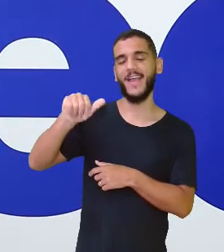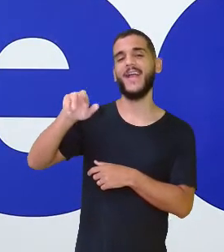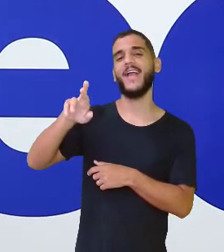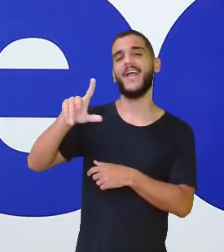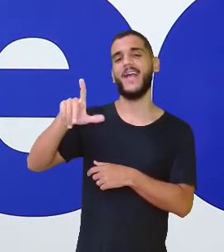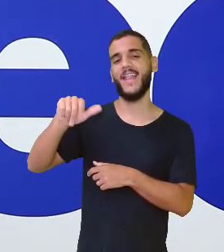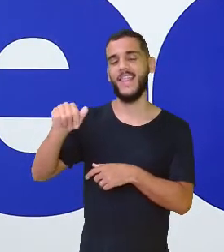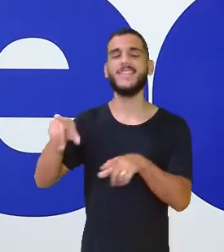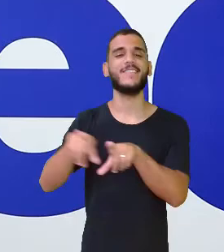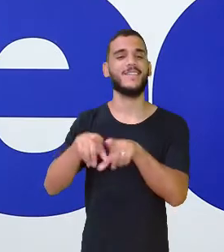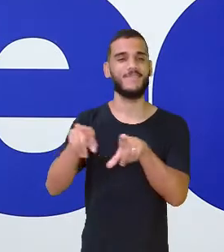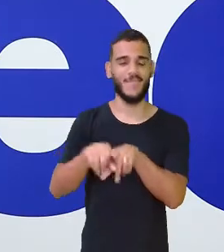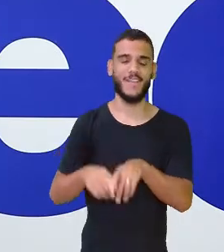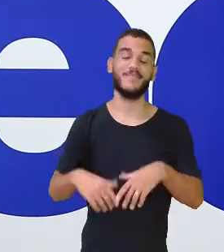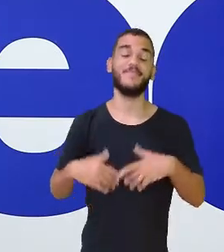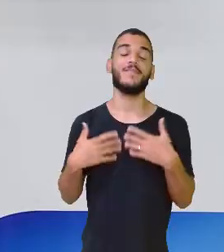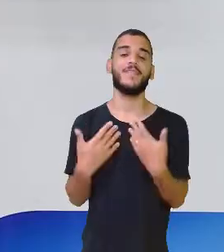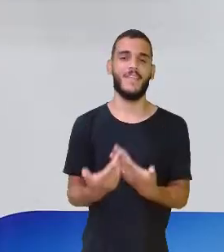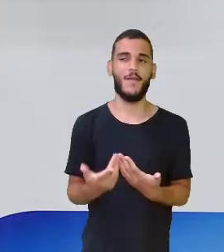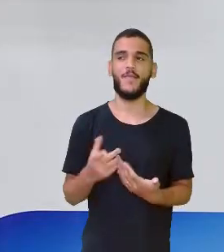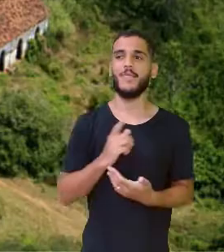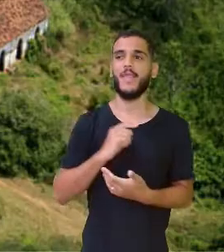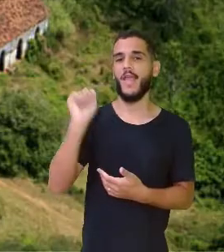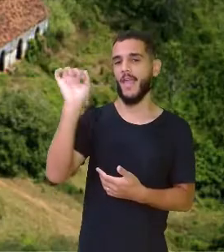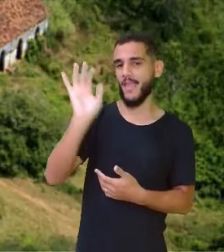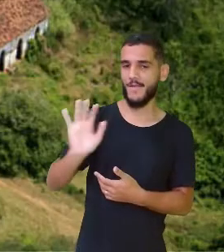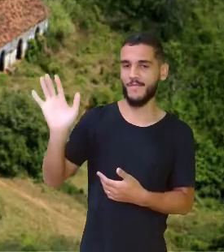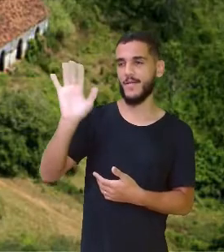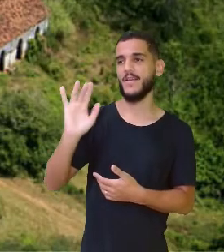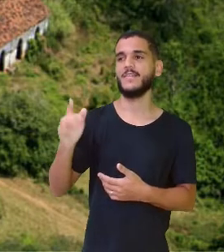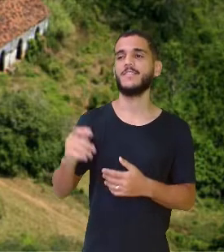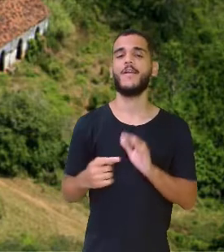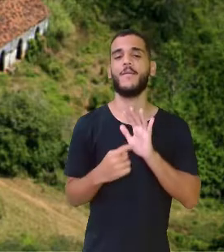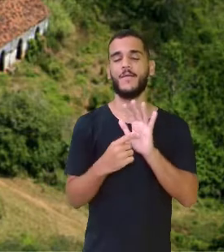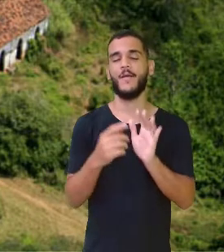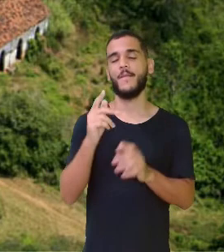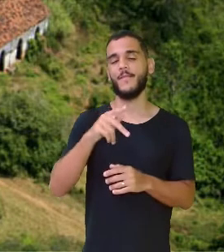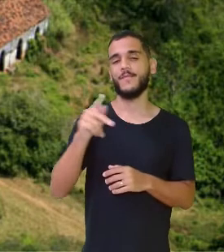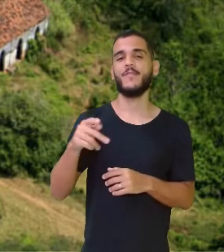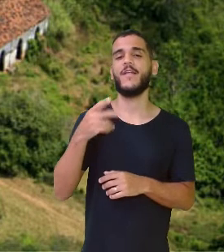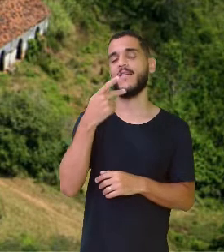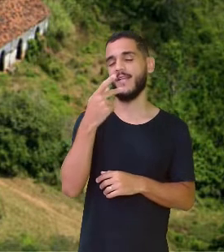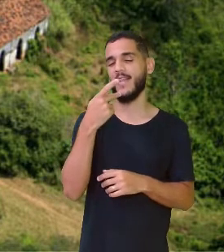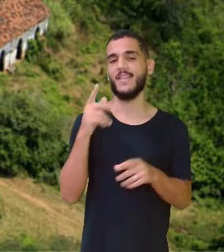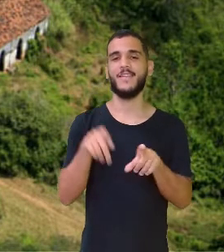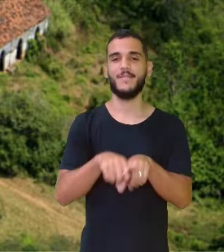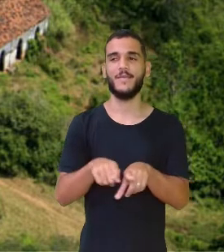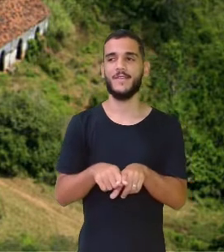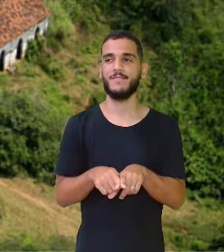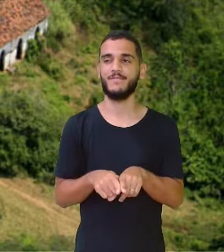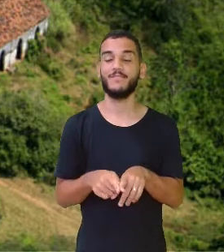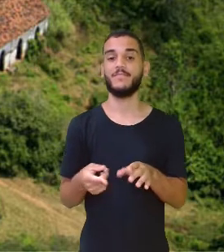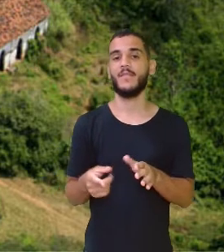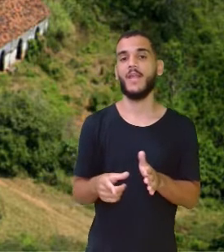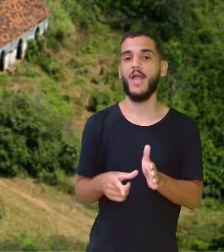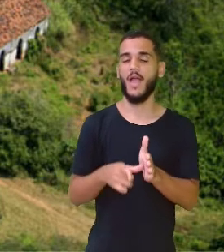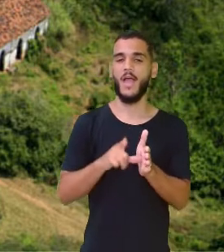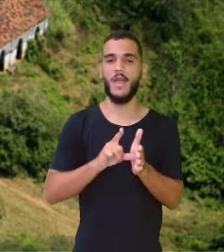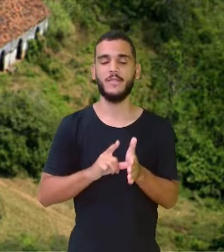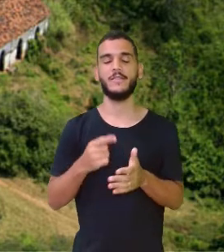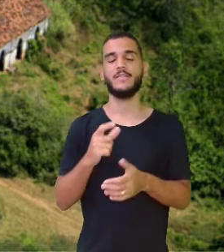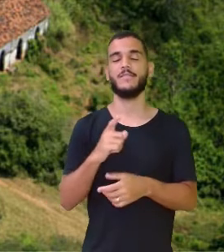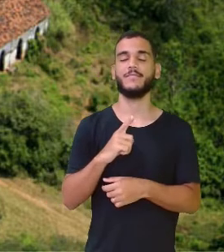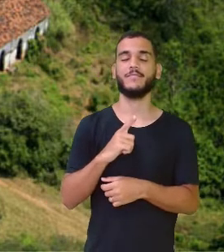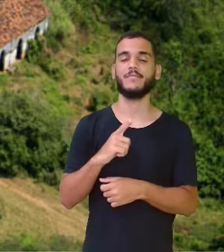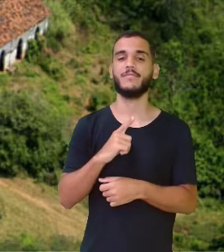Foi exatamente. Então, a gente tem uma imagem aqui, eu vou passar para a Carla falar, mas antes disso, ela vai registrar as impressões